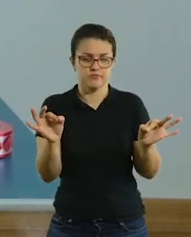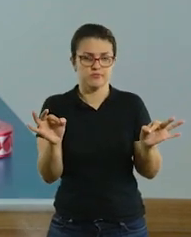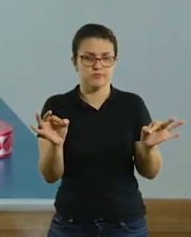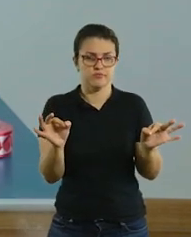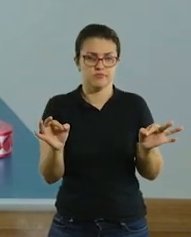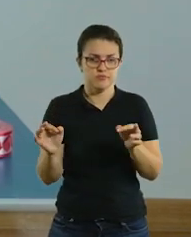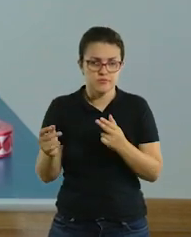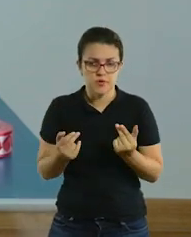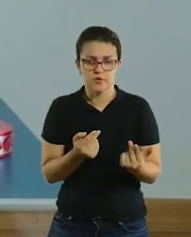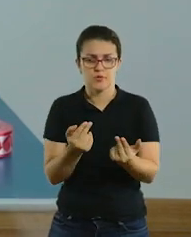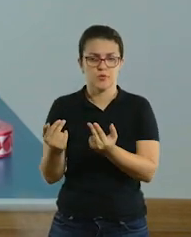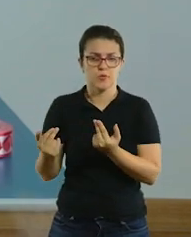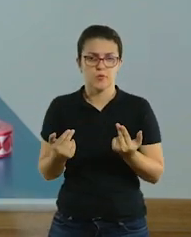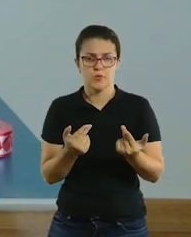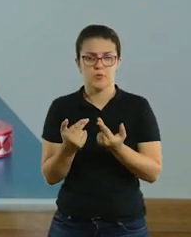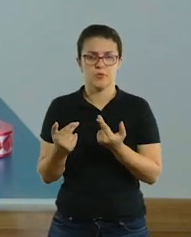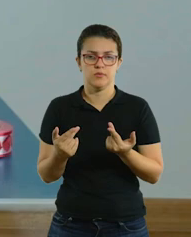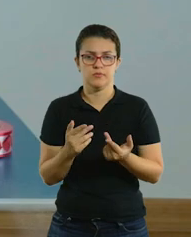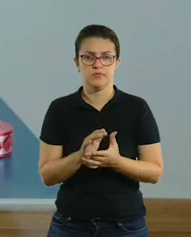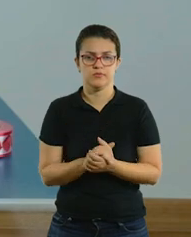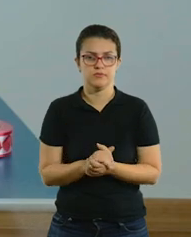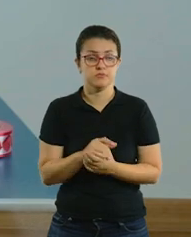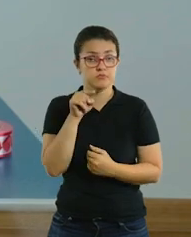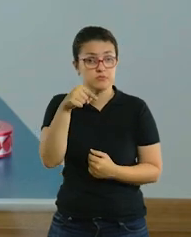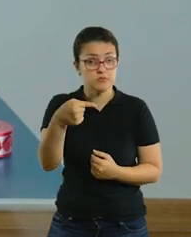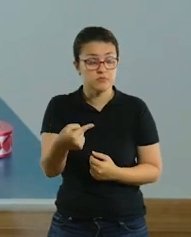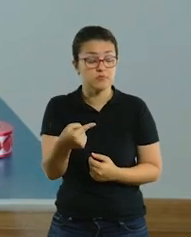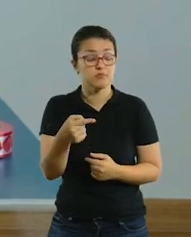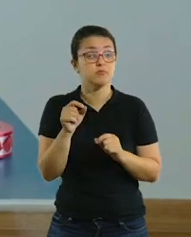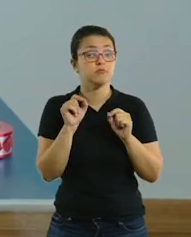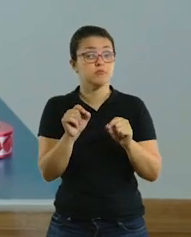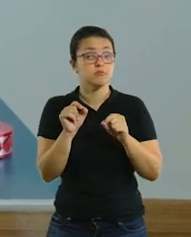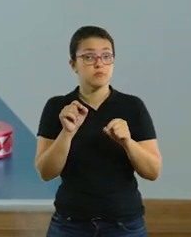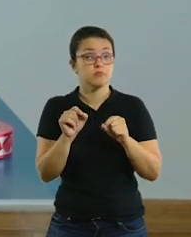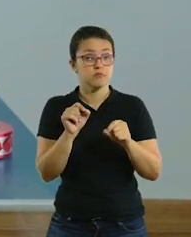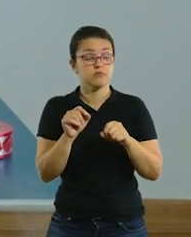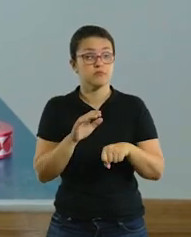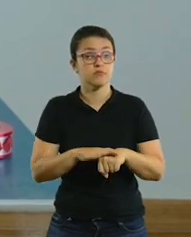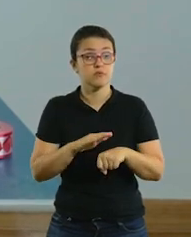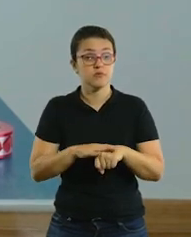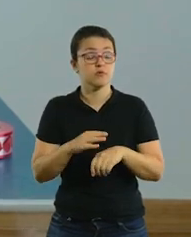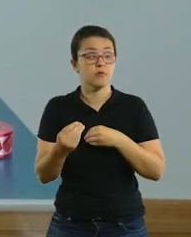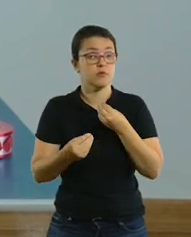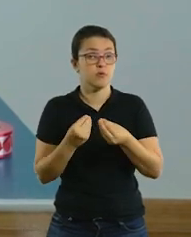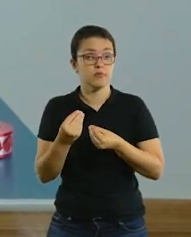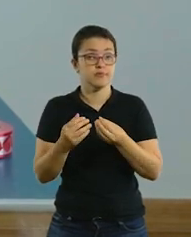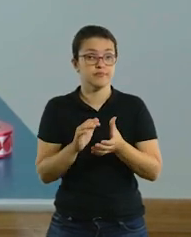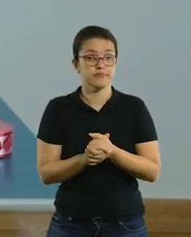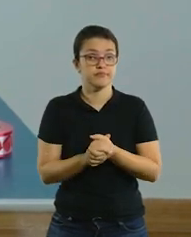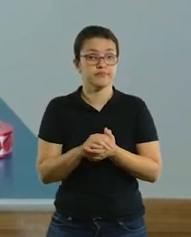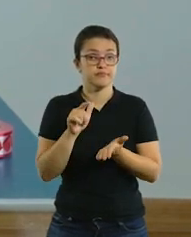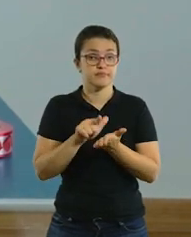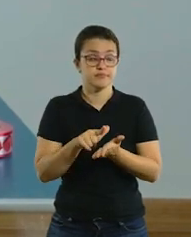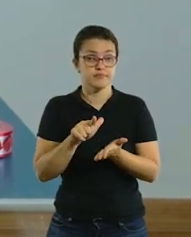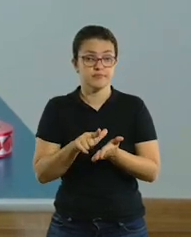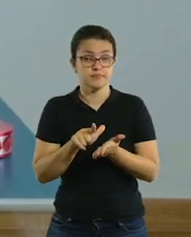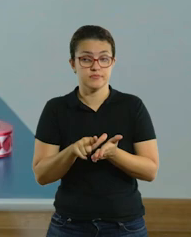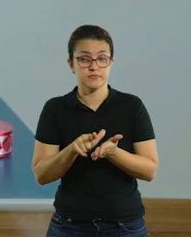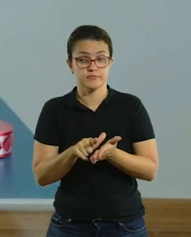vocês, dessa mesma maneira. Após isso, o que, que vocês vão fazer? Vão pegar um